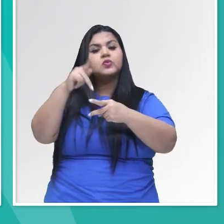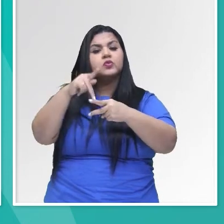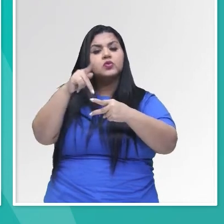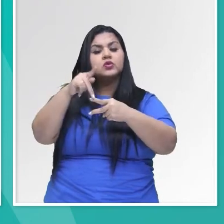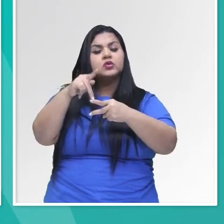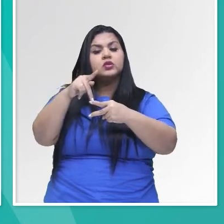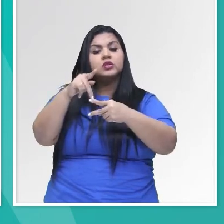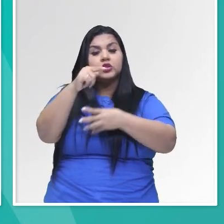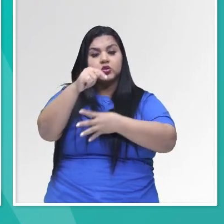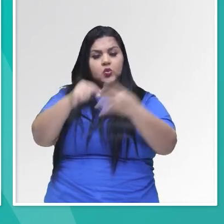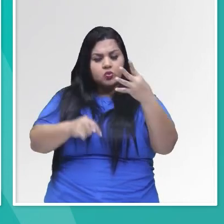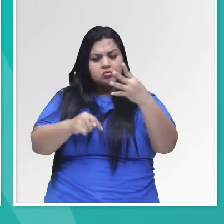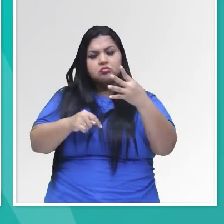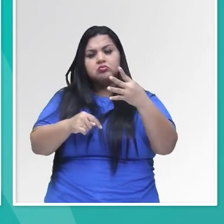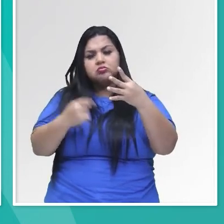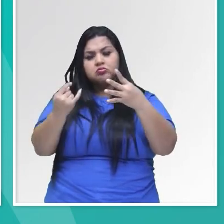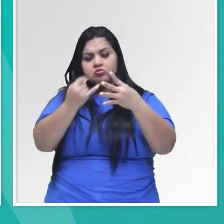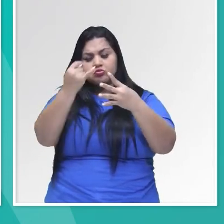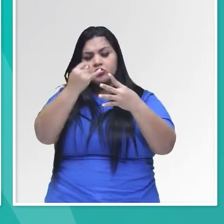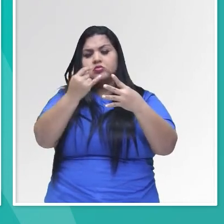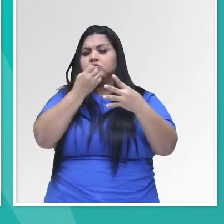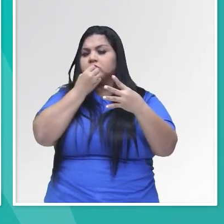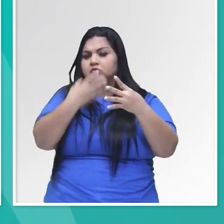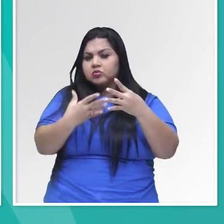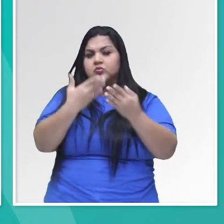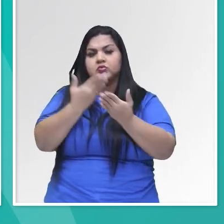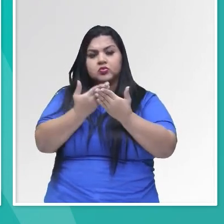Essas 4 são suficientes para o estudo, tá bom?